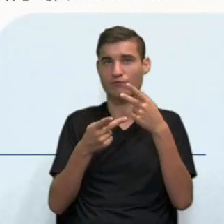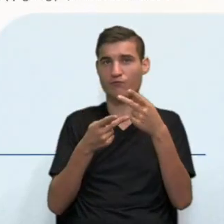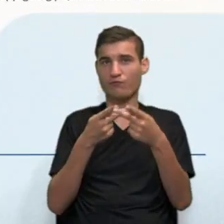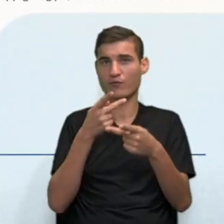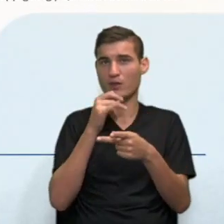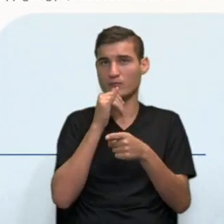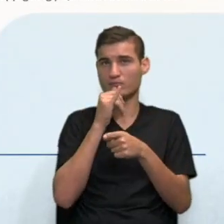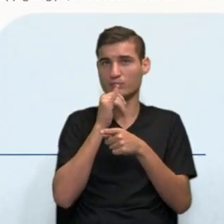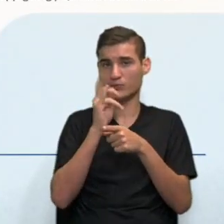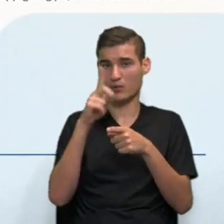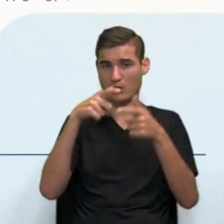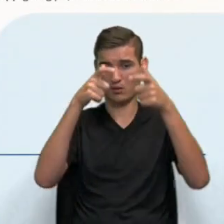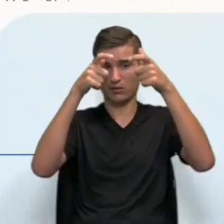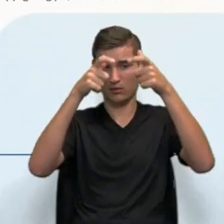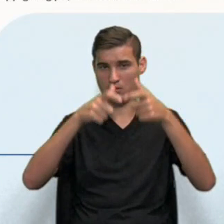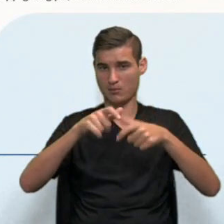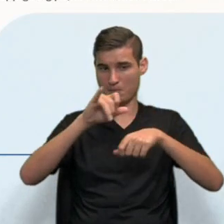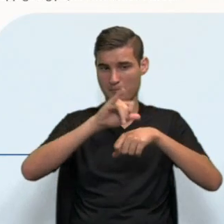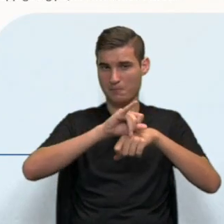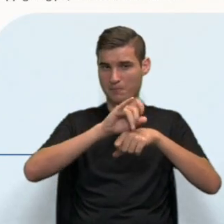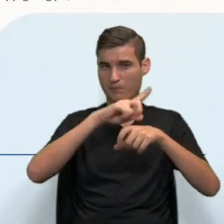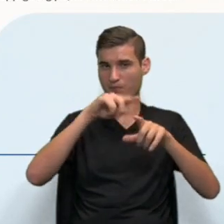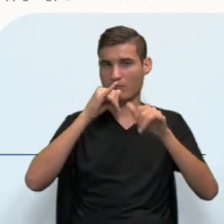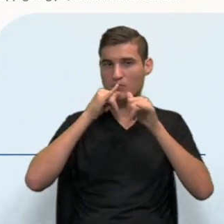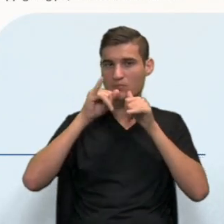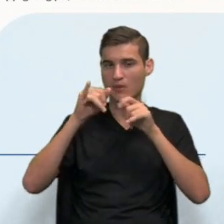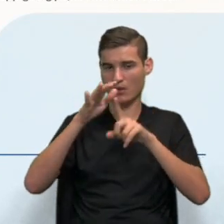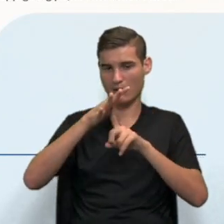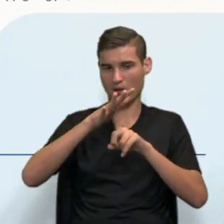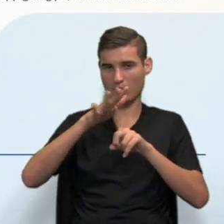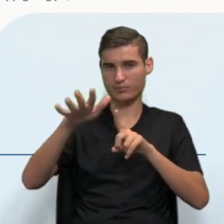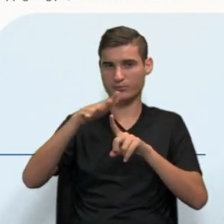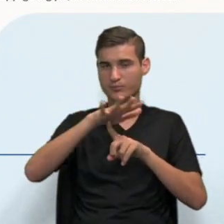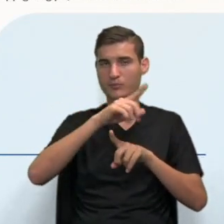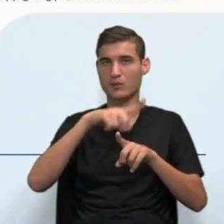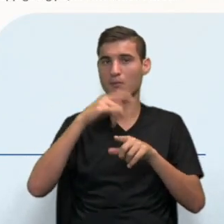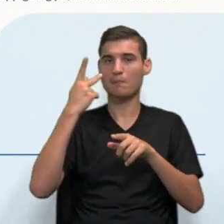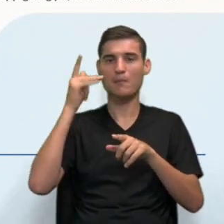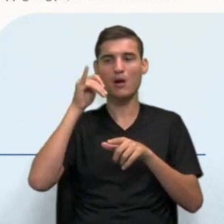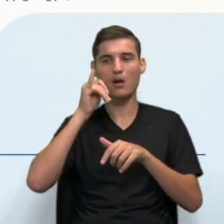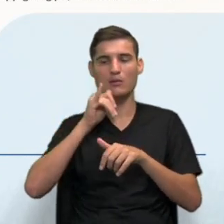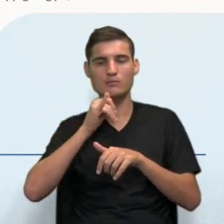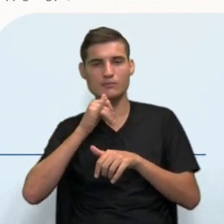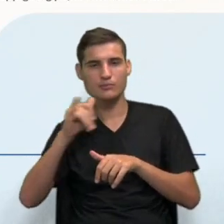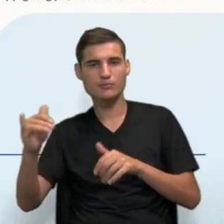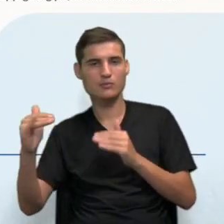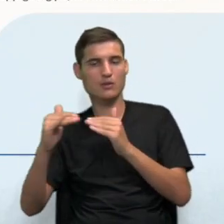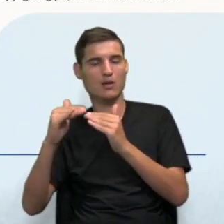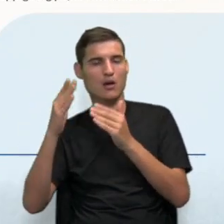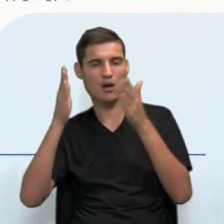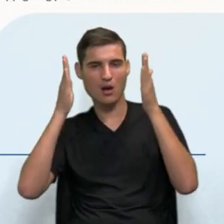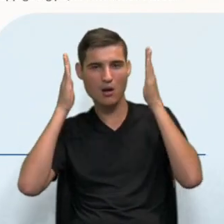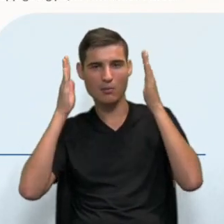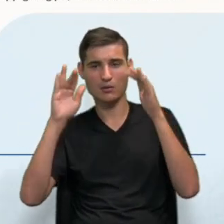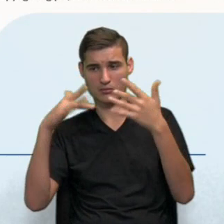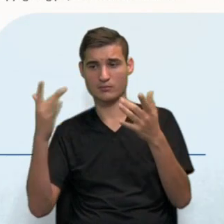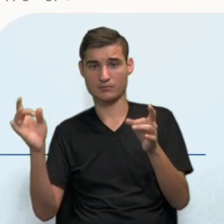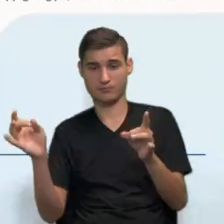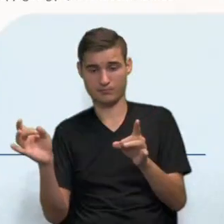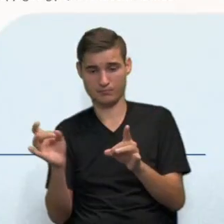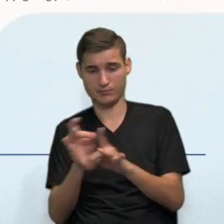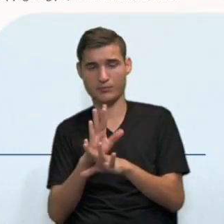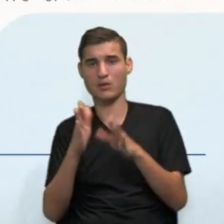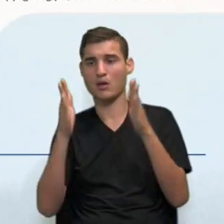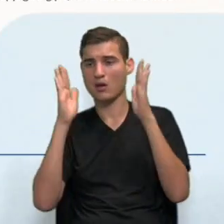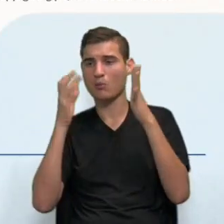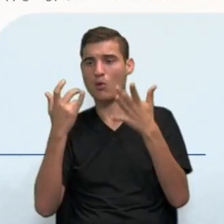transmissão da estação radiobase para o caminhão. Aí, depois que acabou a mensagem, o caminhoneiro quer falar, eu estou